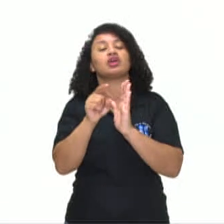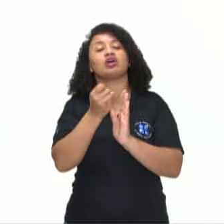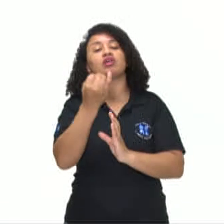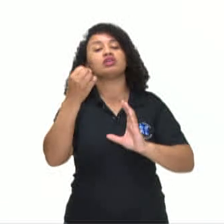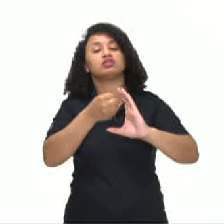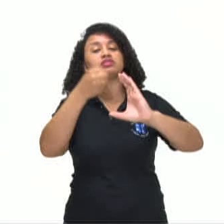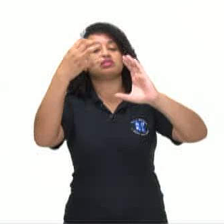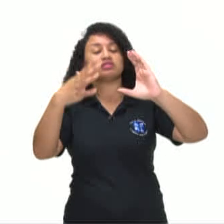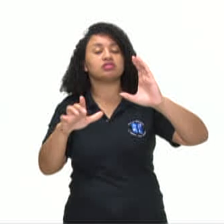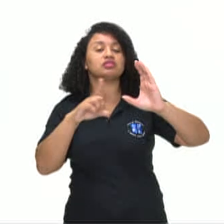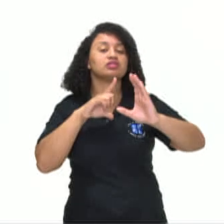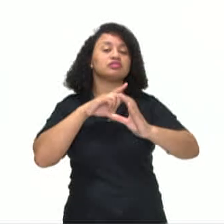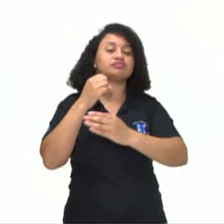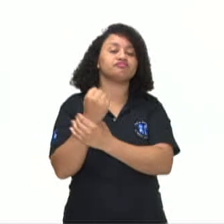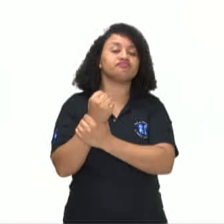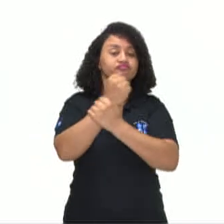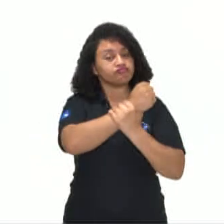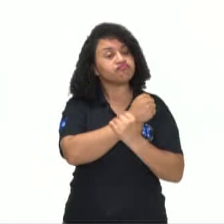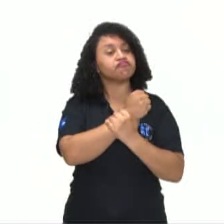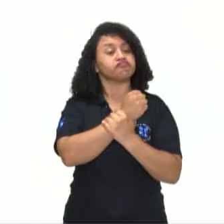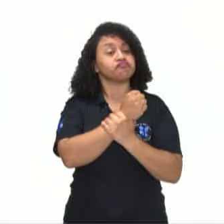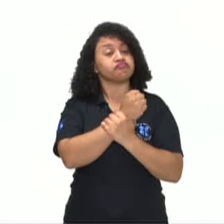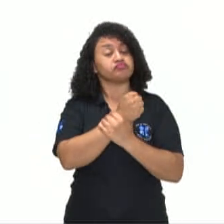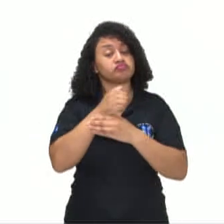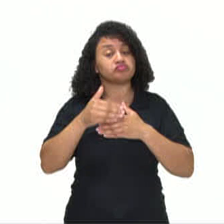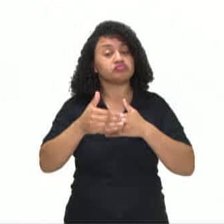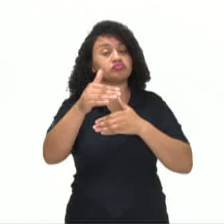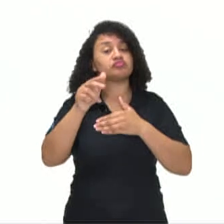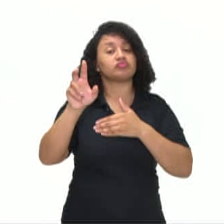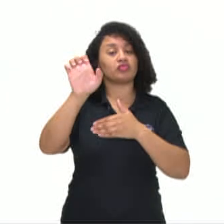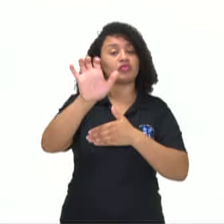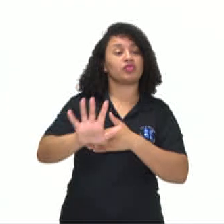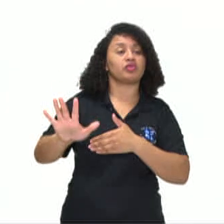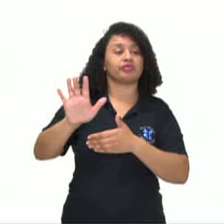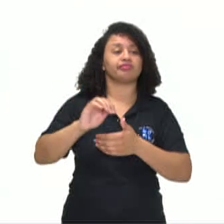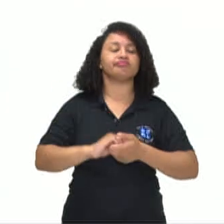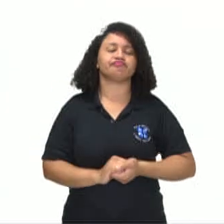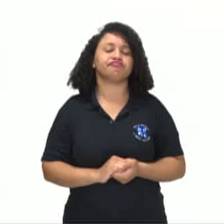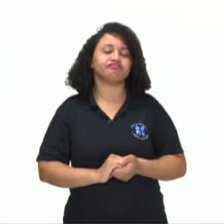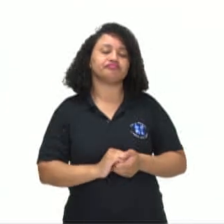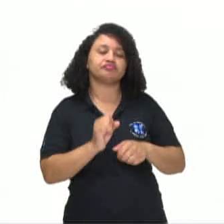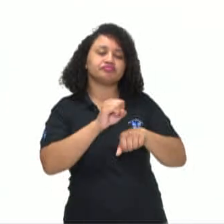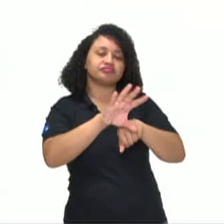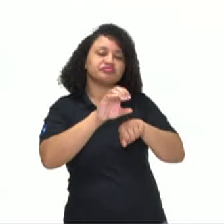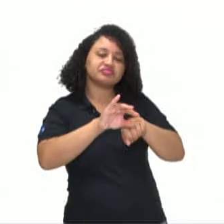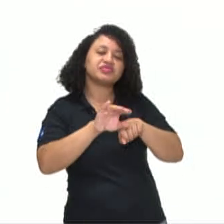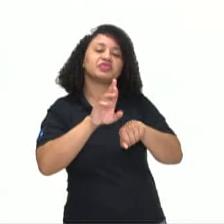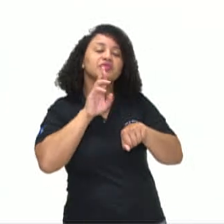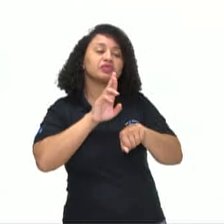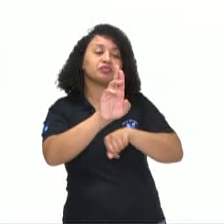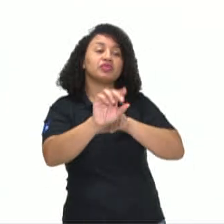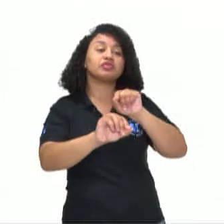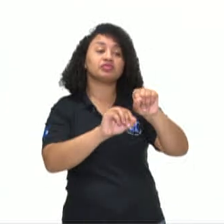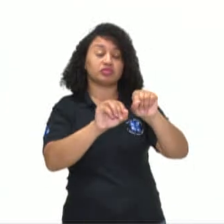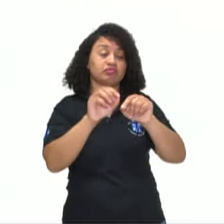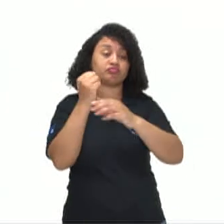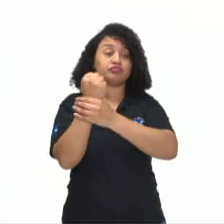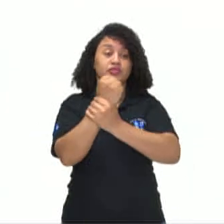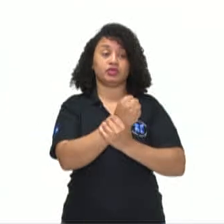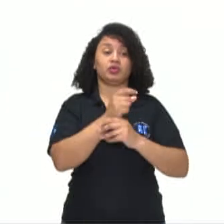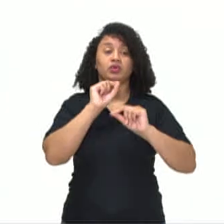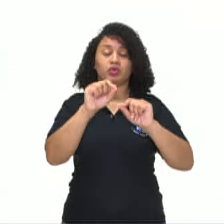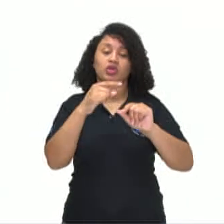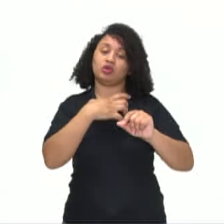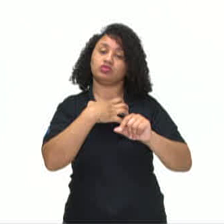as características do regime absolutista que vigorou na Europa? A possibilidade de resposta, né? Denominamos absolutismo